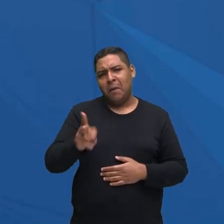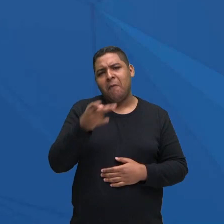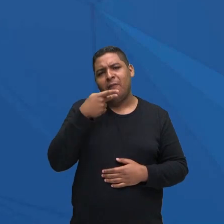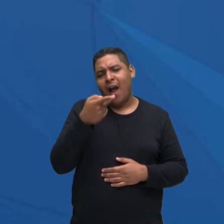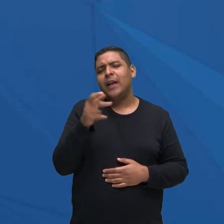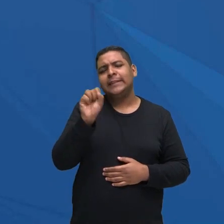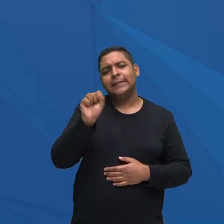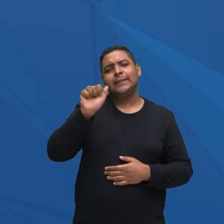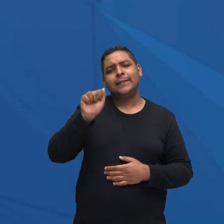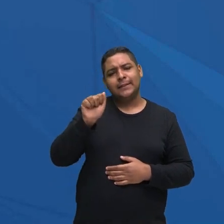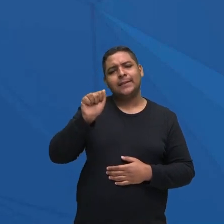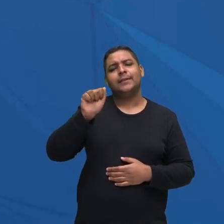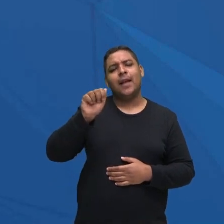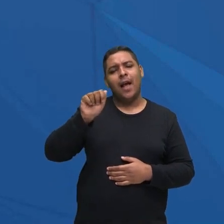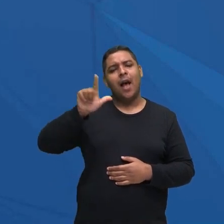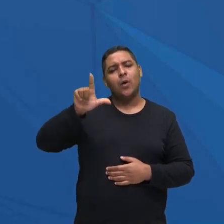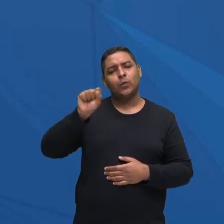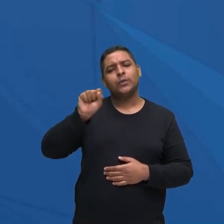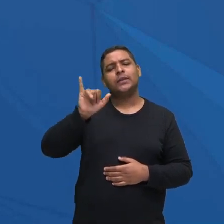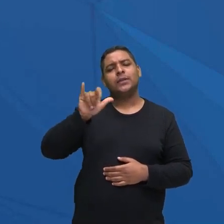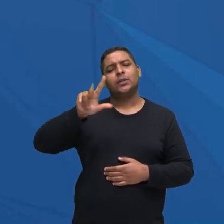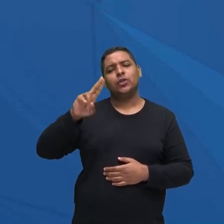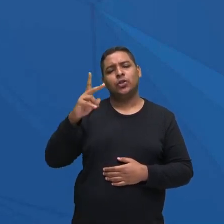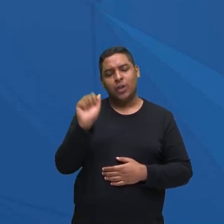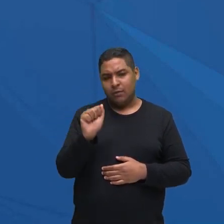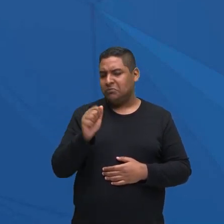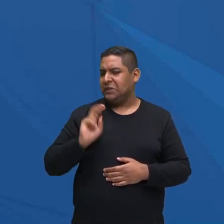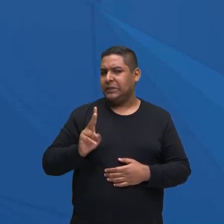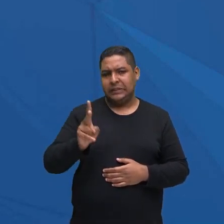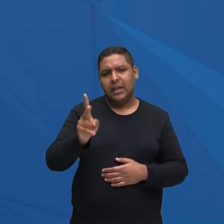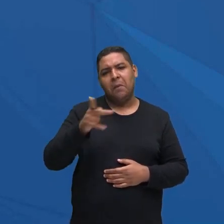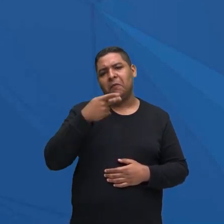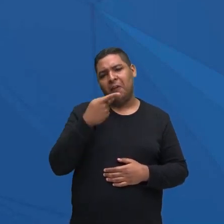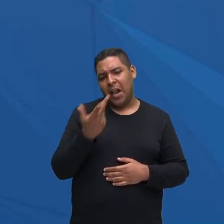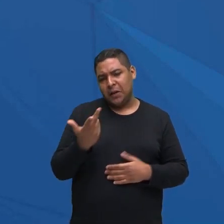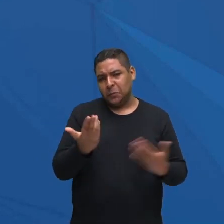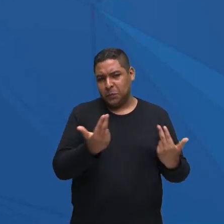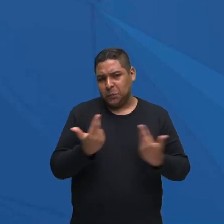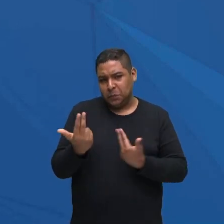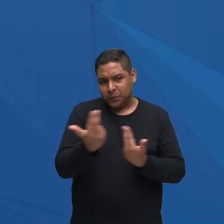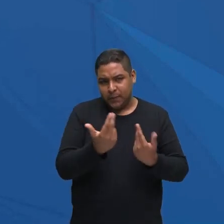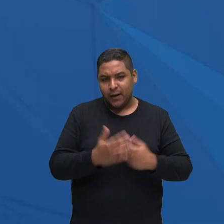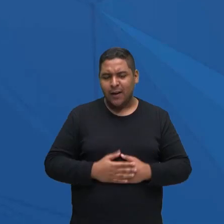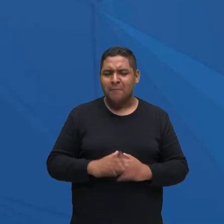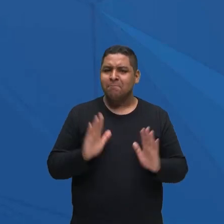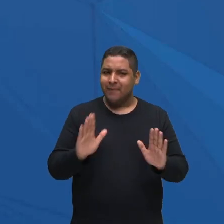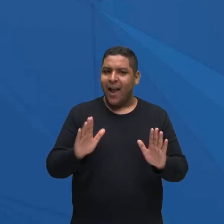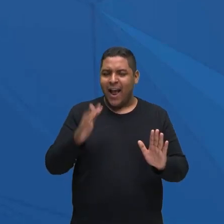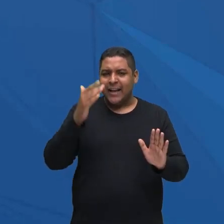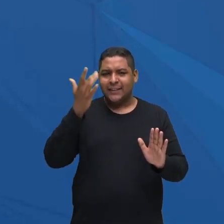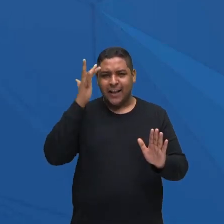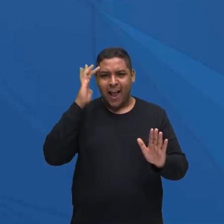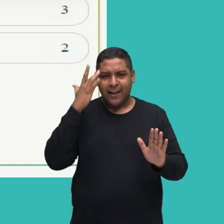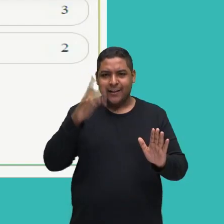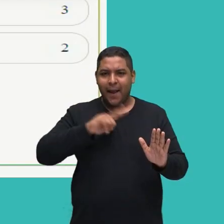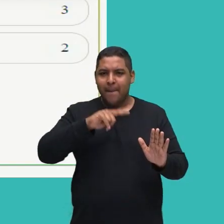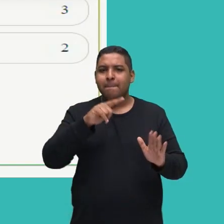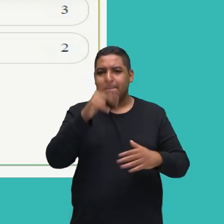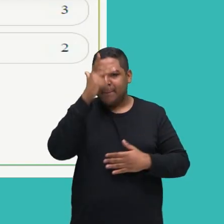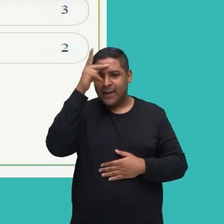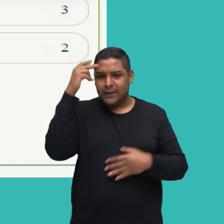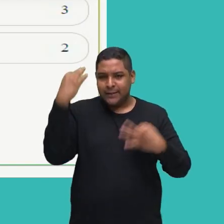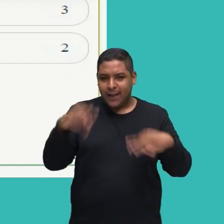Eu particularmente não conhecia que vina era o mesmo que salsicha. Será que a gente teve gente que acertou? Olha